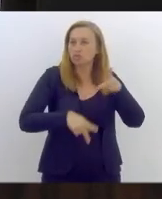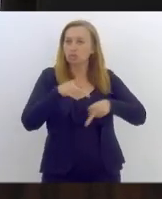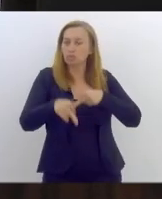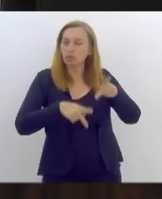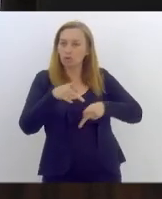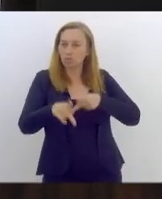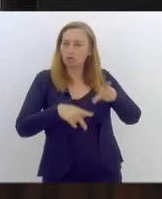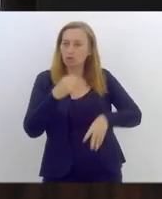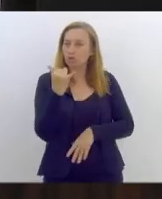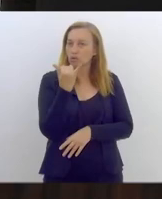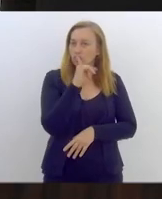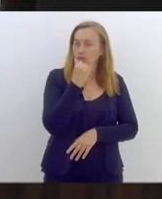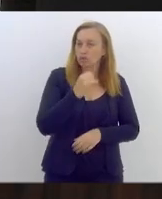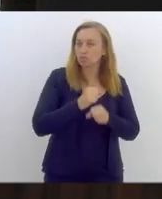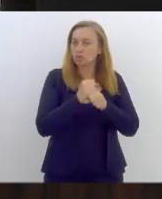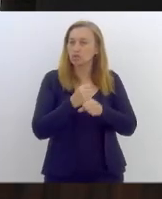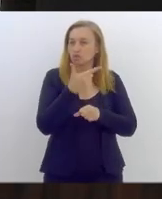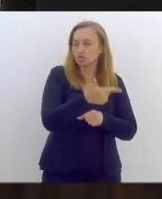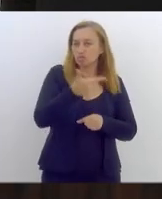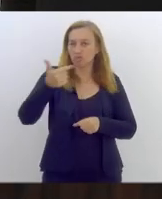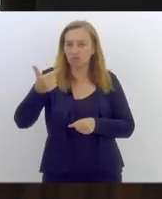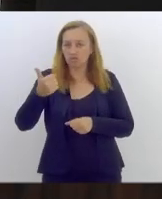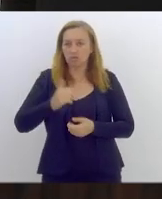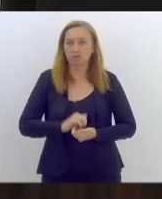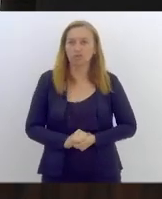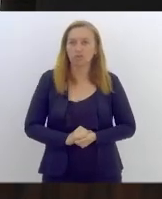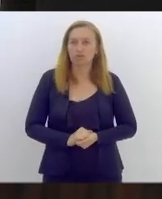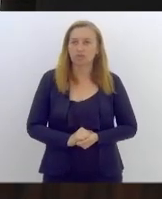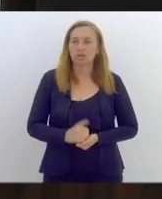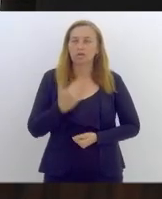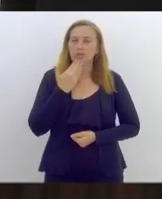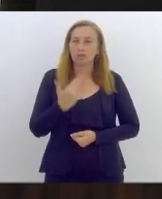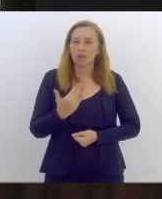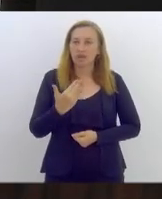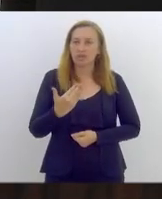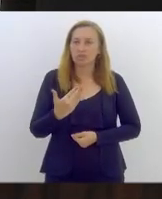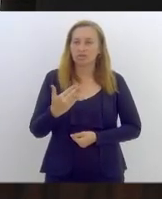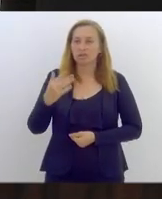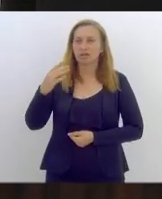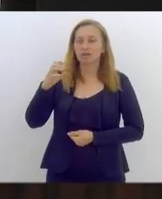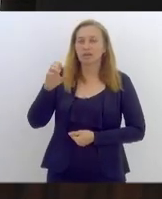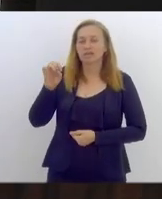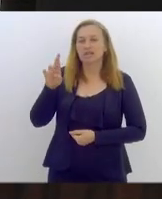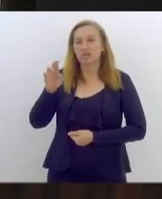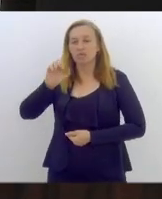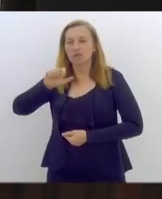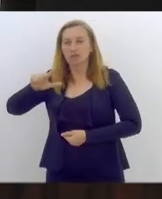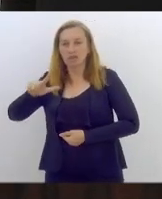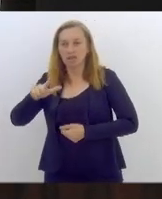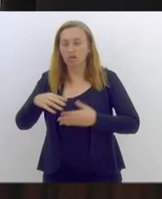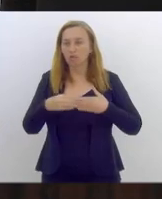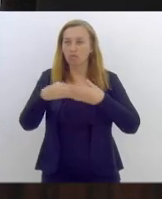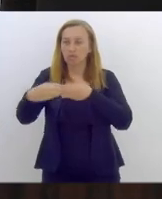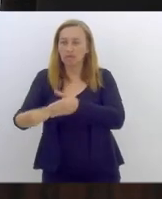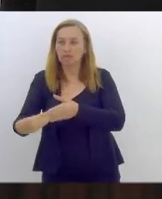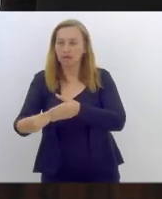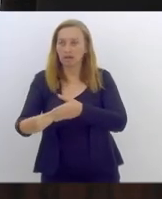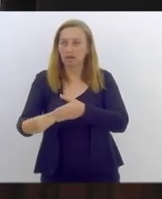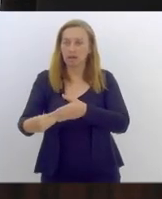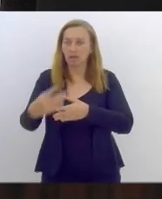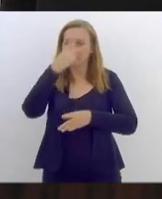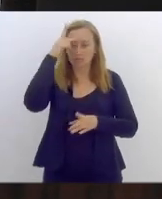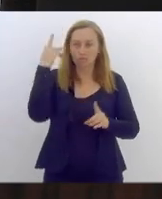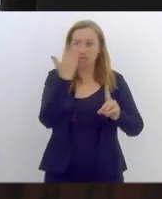fluminense no ano de 2022. Solicito ao cerimonial que conduza um homenageado até a mesa de honra.